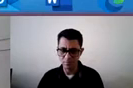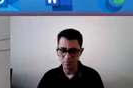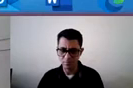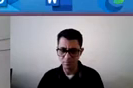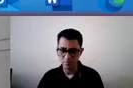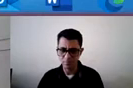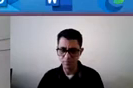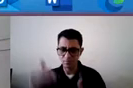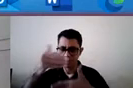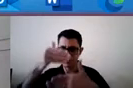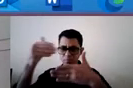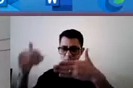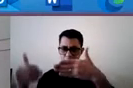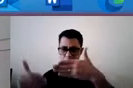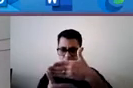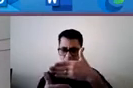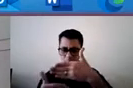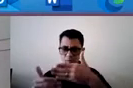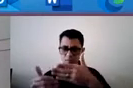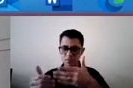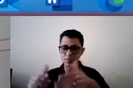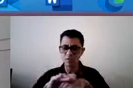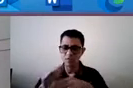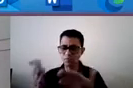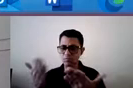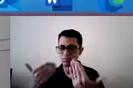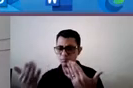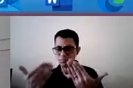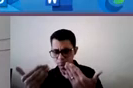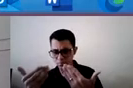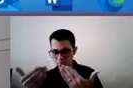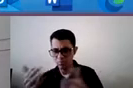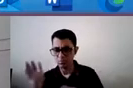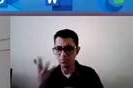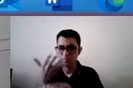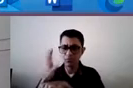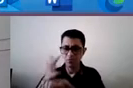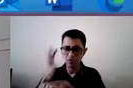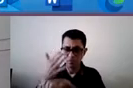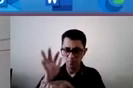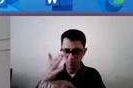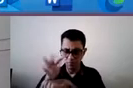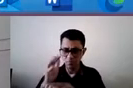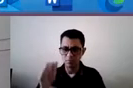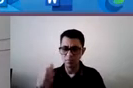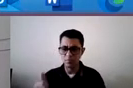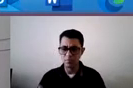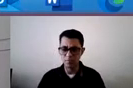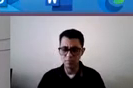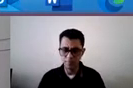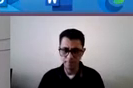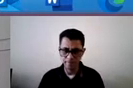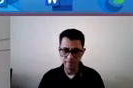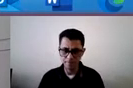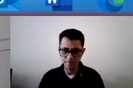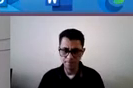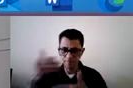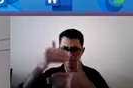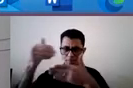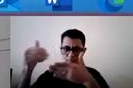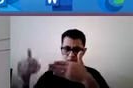demais PowerPoints aí para poder conversar com um grupo aí para a gente colocar em prática algumas Sim. ações. Vou passar aqui, ó.